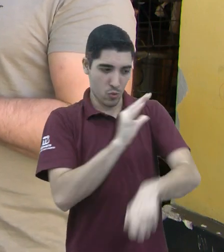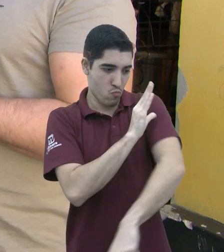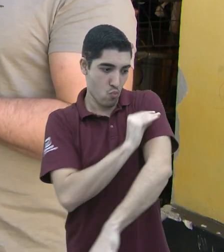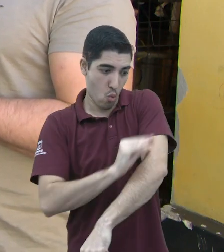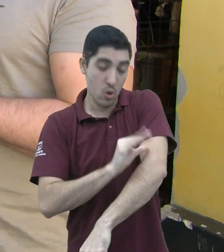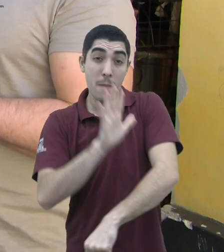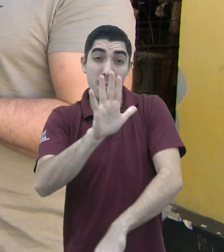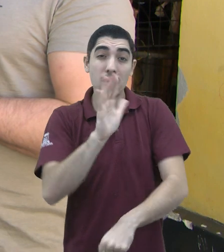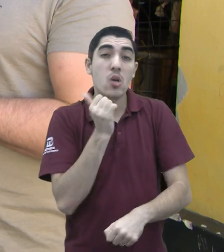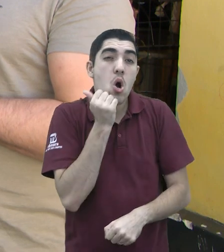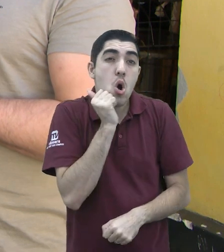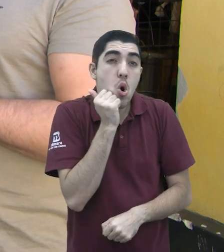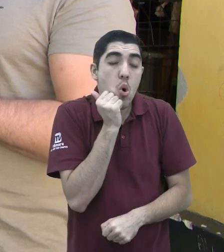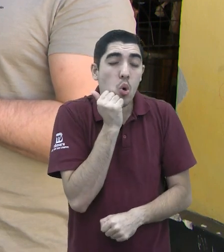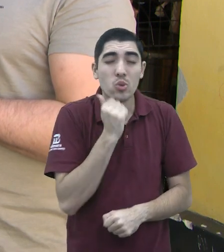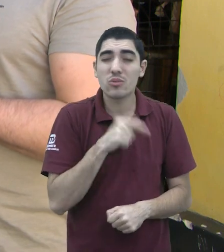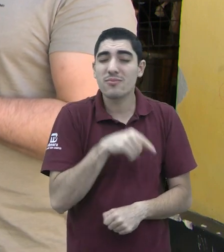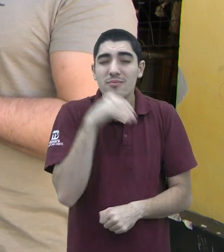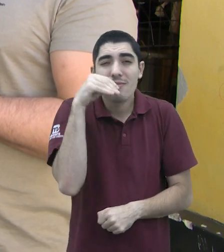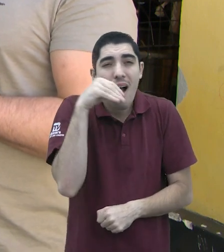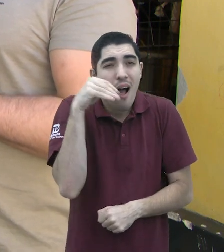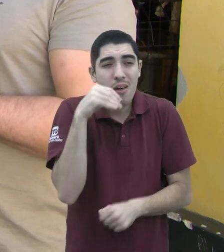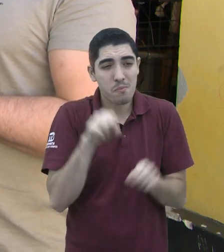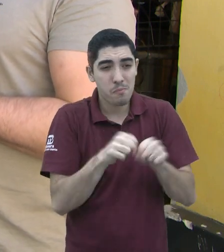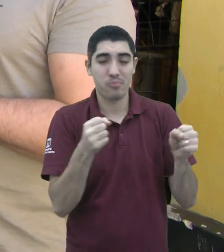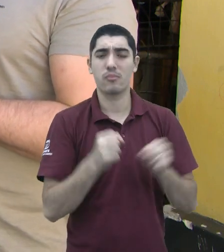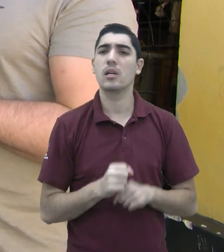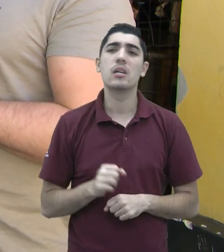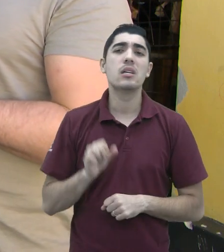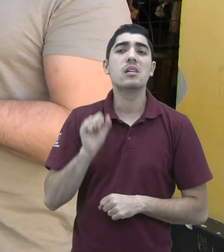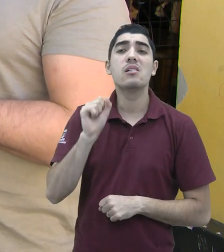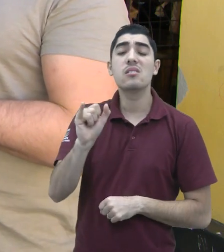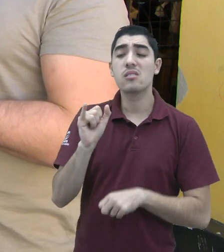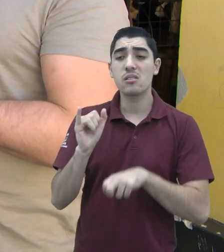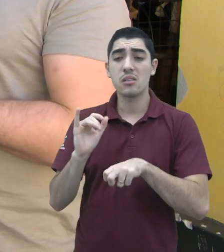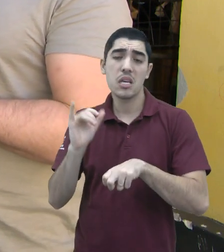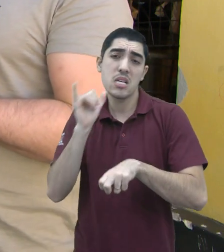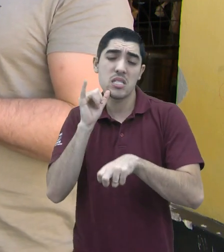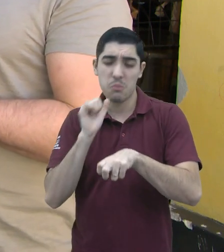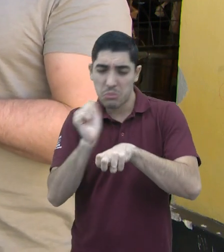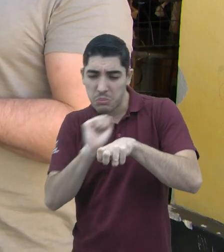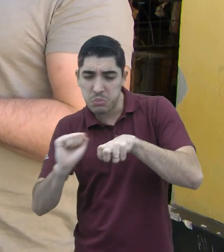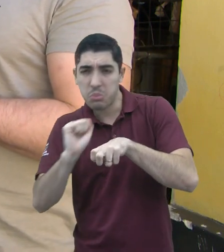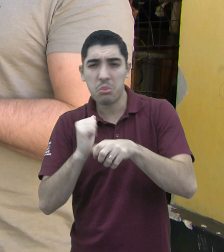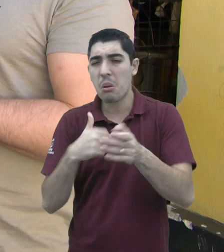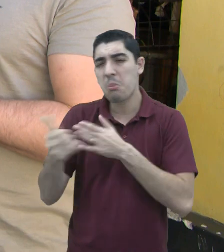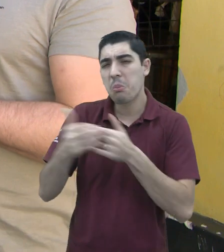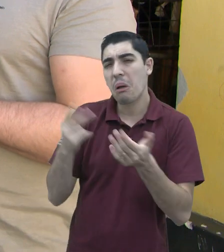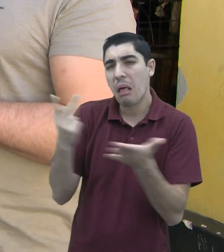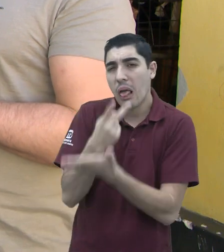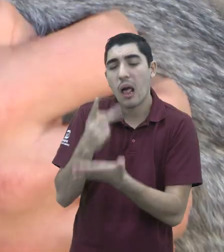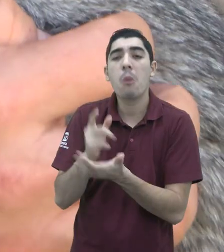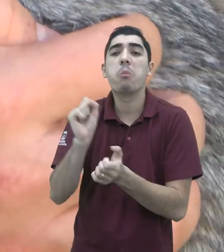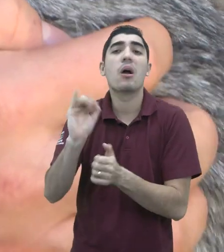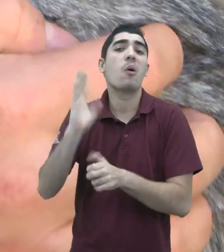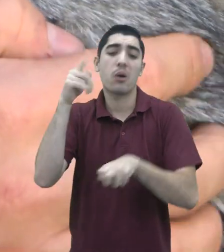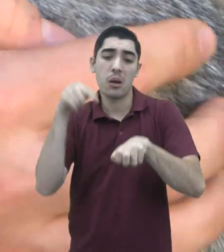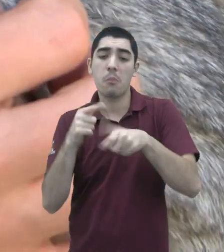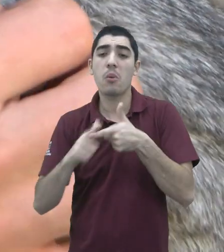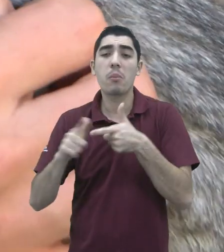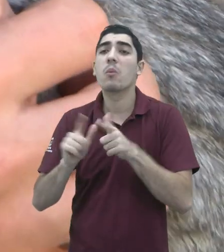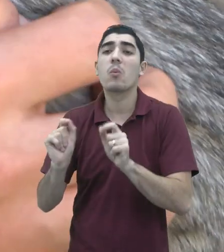de musculatura, mas os ossinhos são bem frágeis. E quais podem ser os riscos de um banho mal dado ou de uma tosa mal feita?